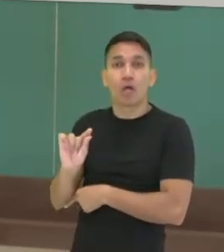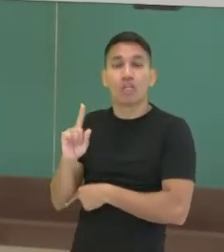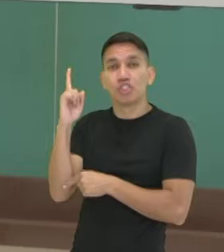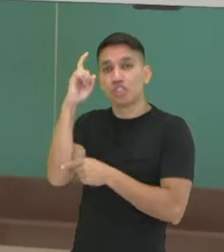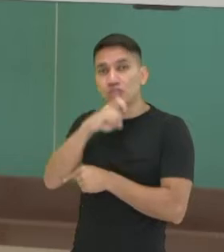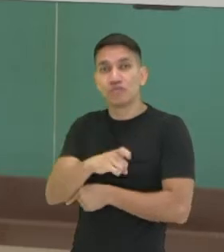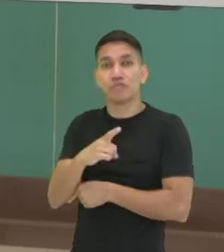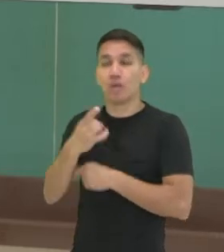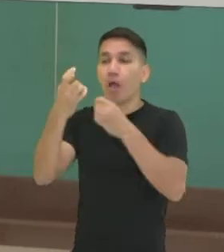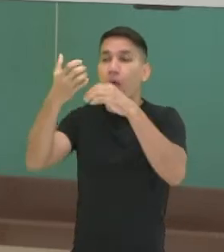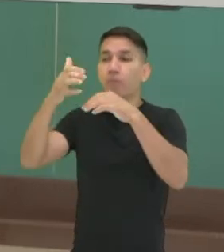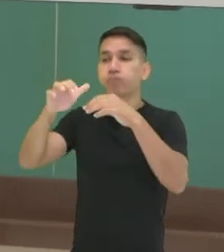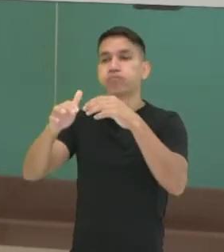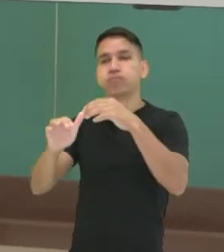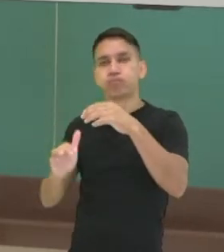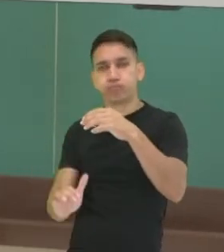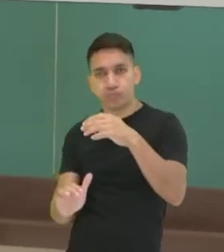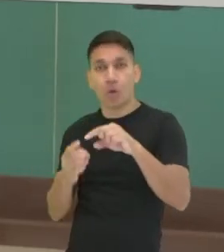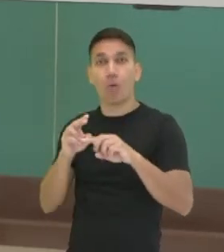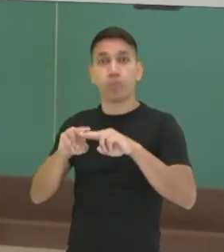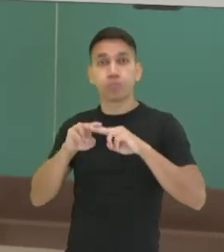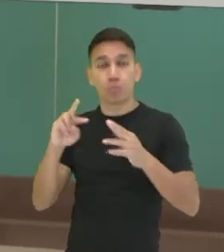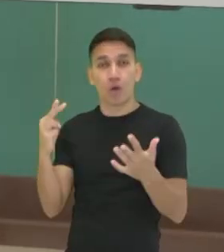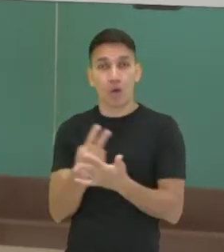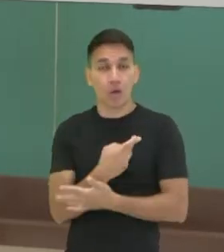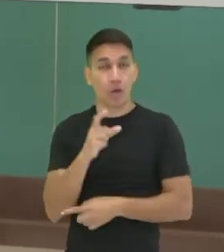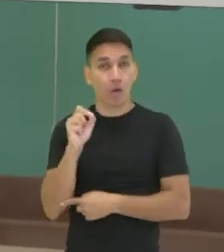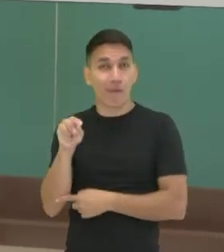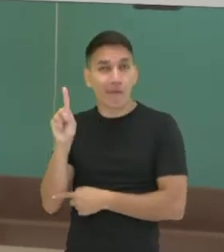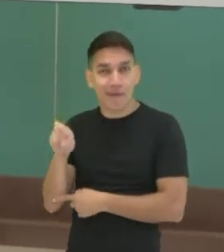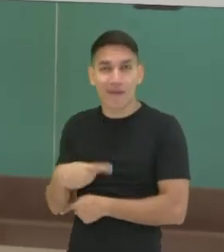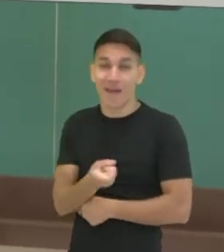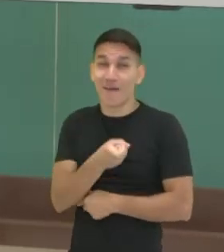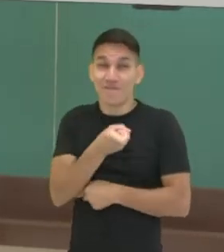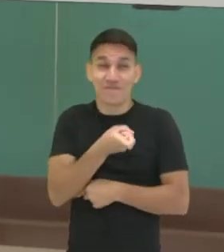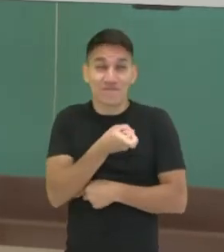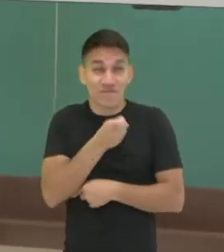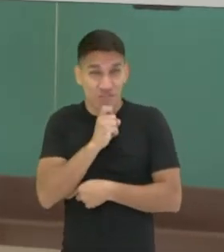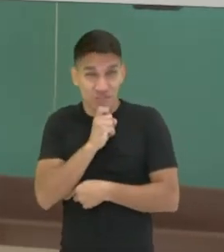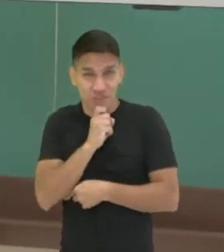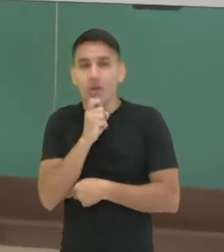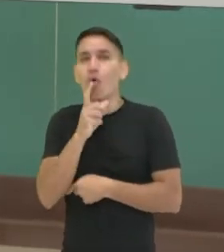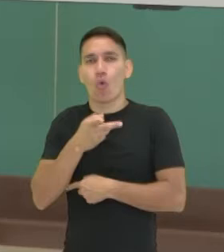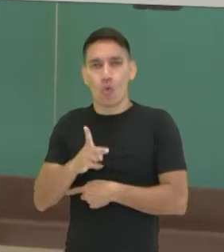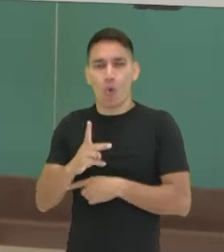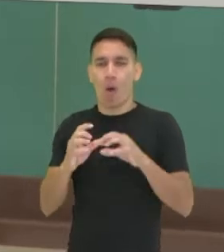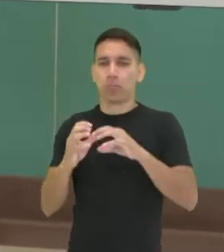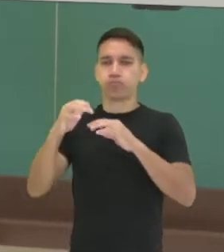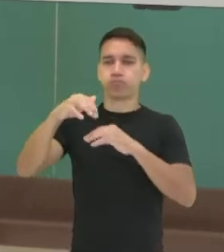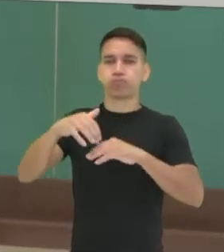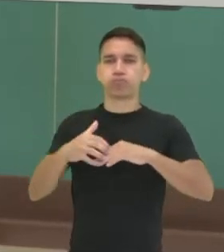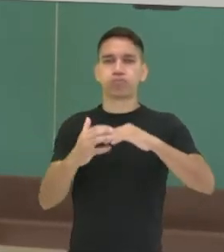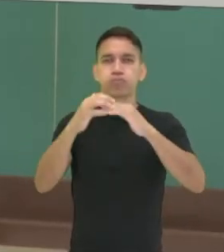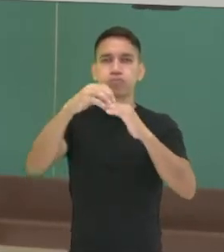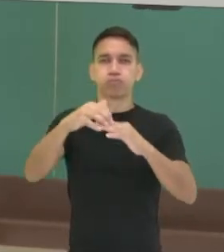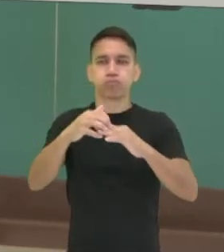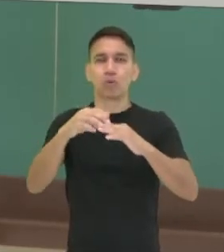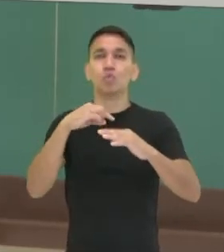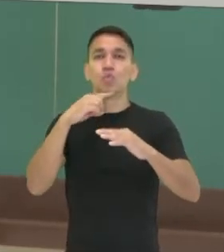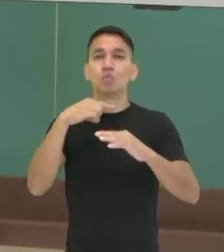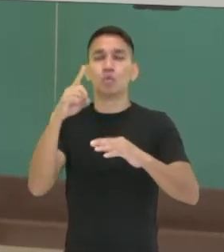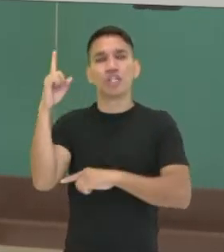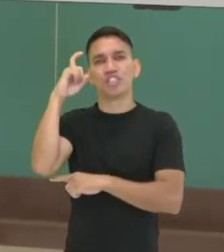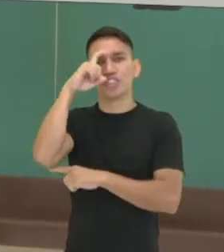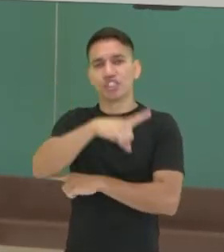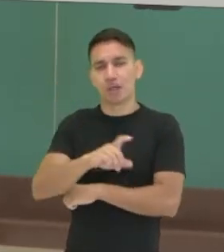água, tá? Dessa forma a água fica fria, fica estagnada na superfície, impedindo a entrada de água mais quente do sul